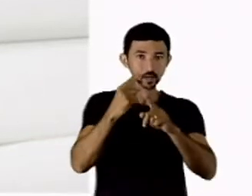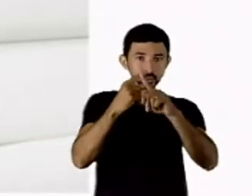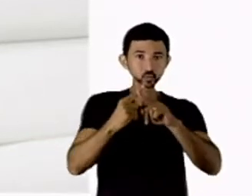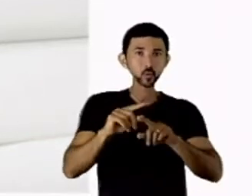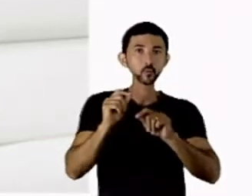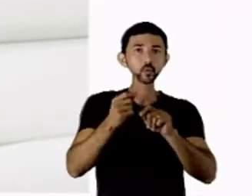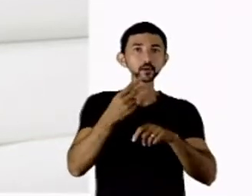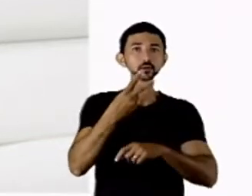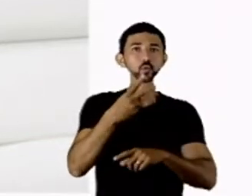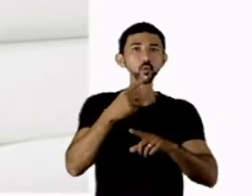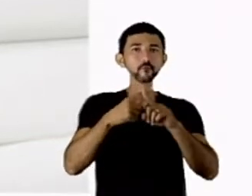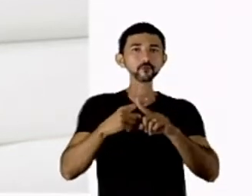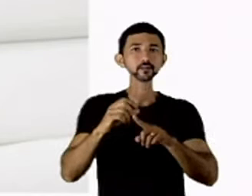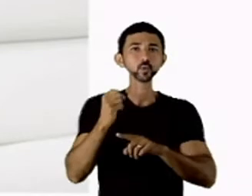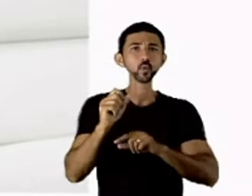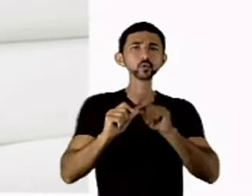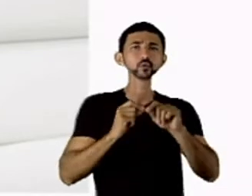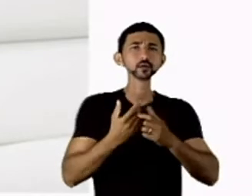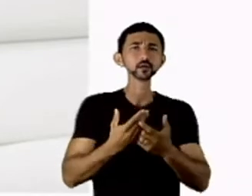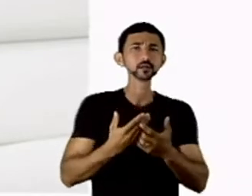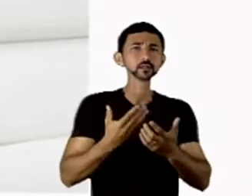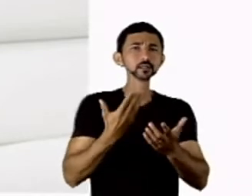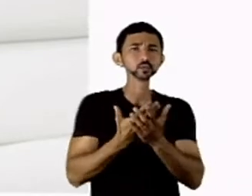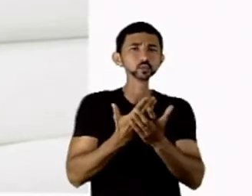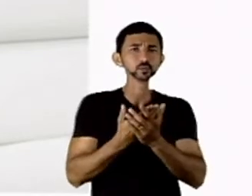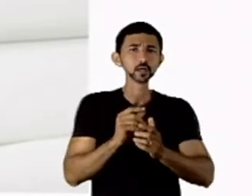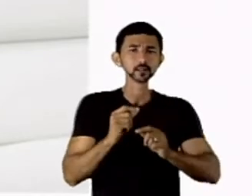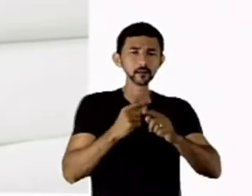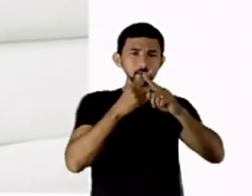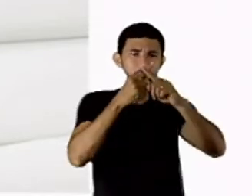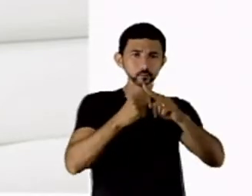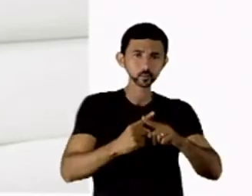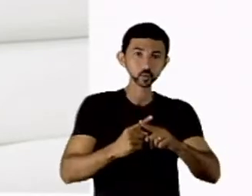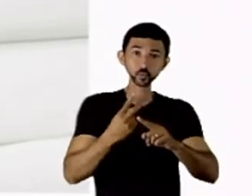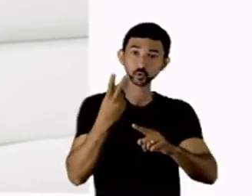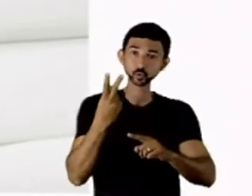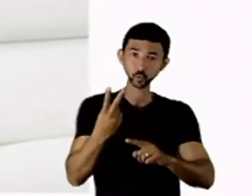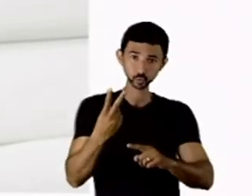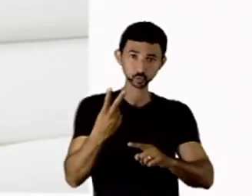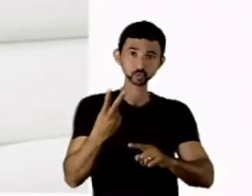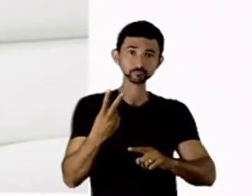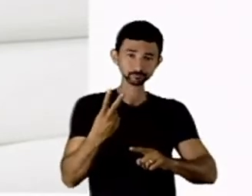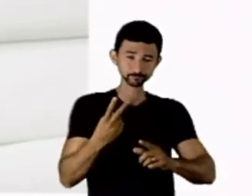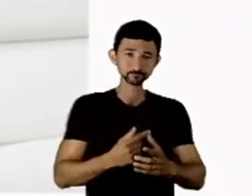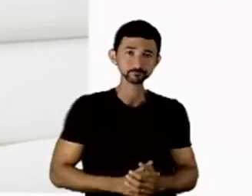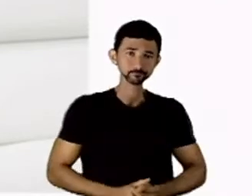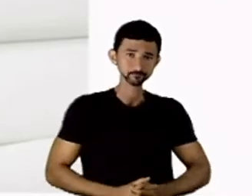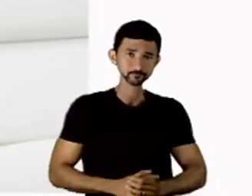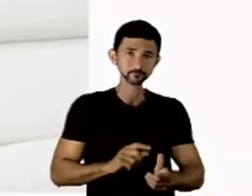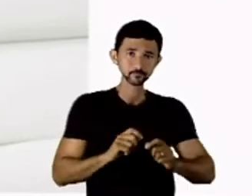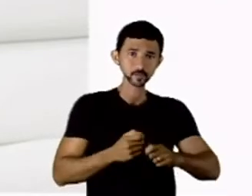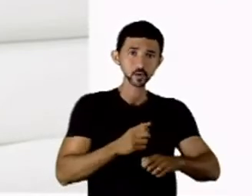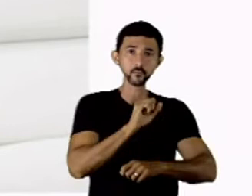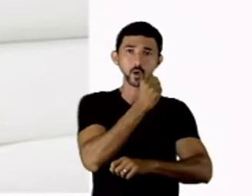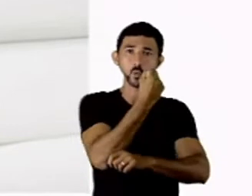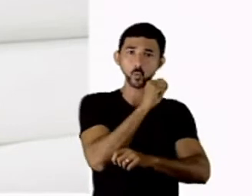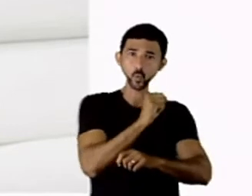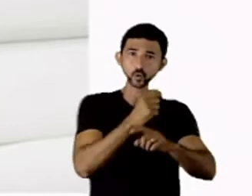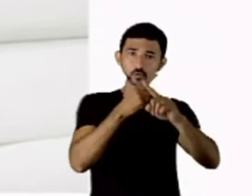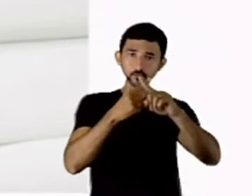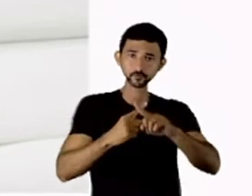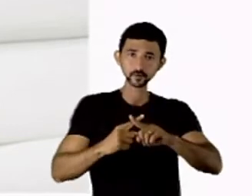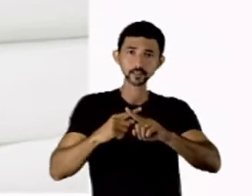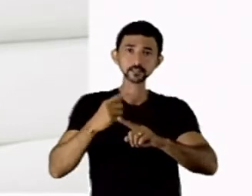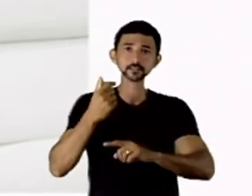8? Vocês já estudaram que o dobro basta multiplicar por quanto? Por 2. Isso mesmo. É por isso